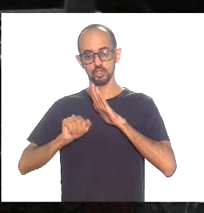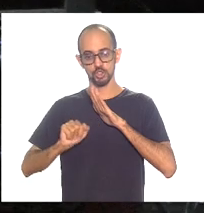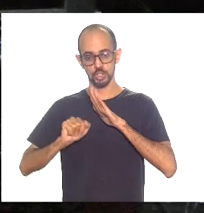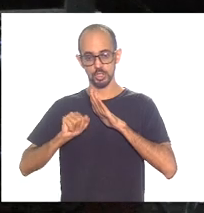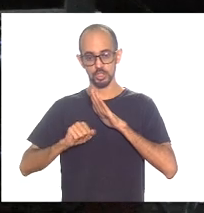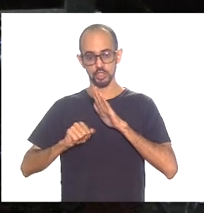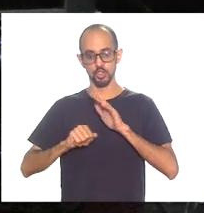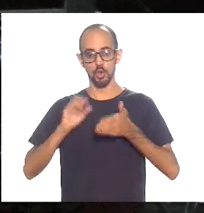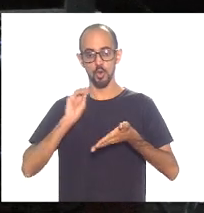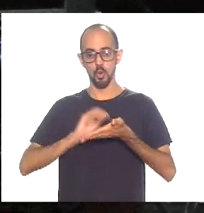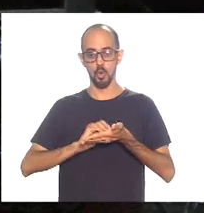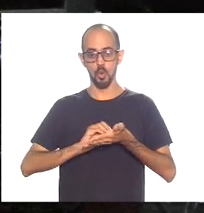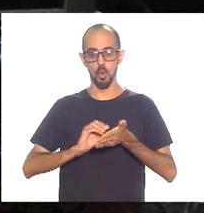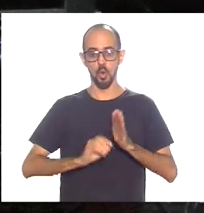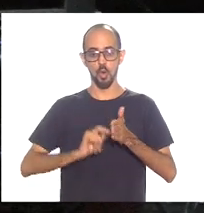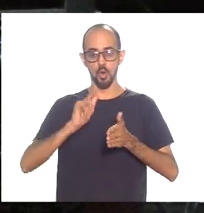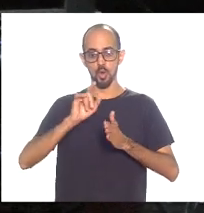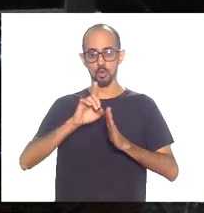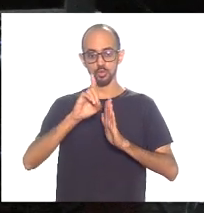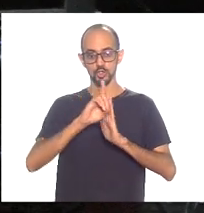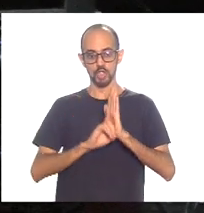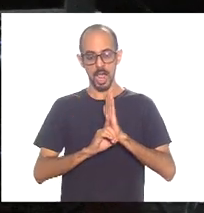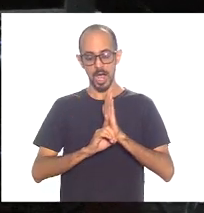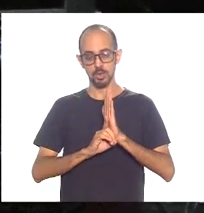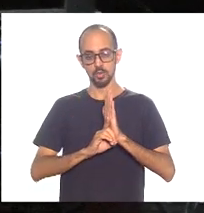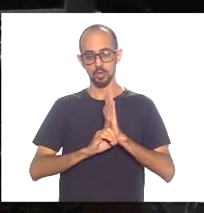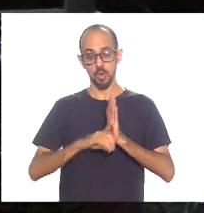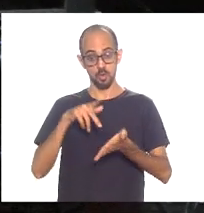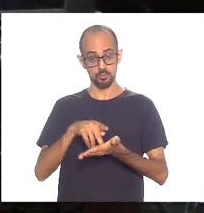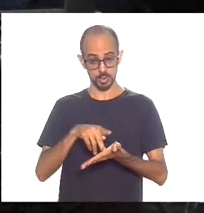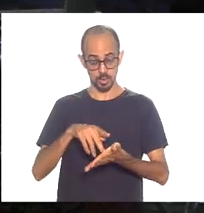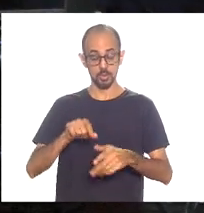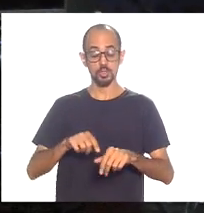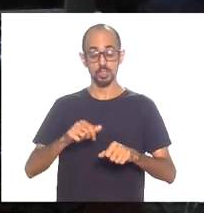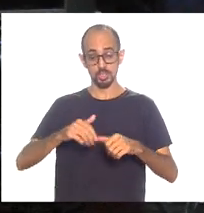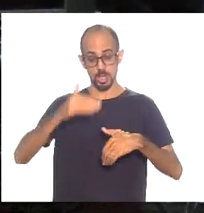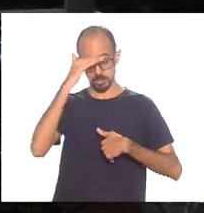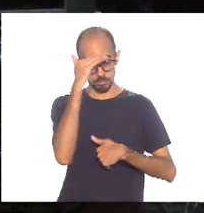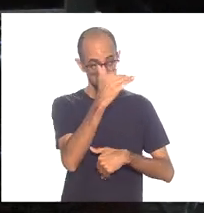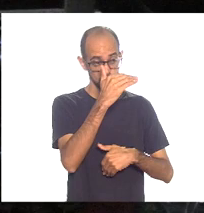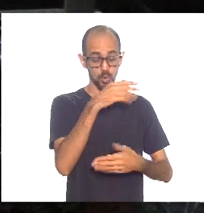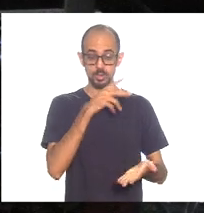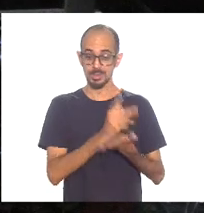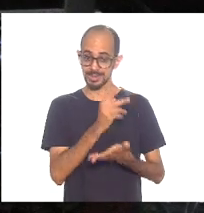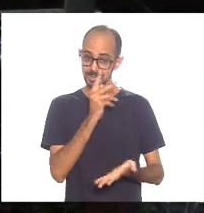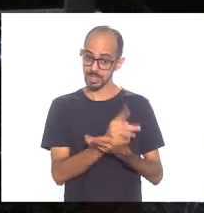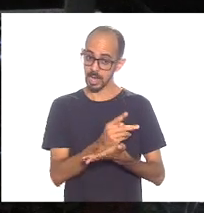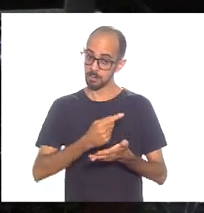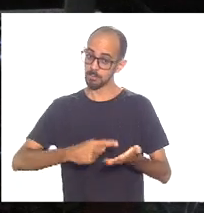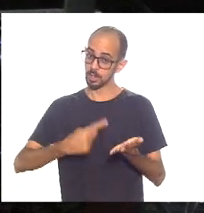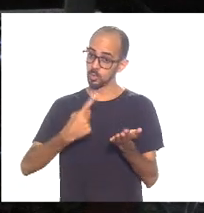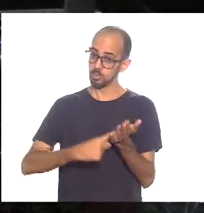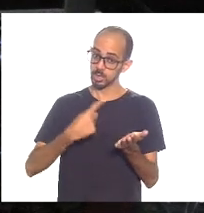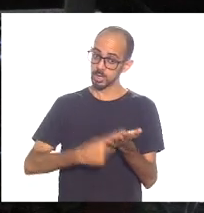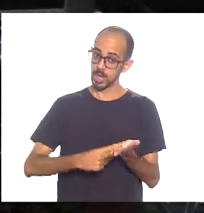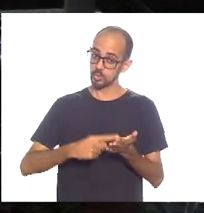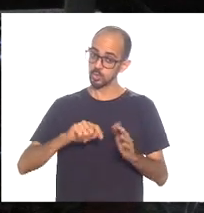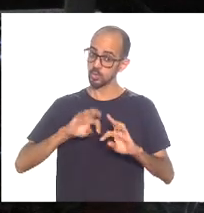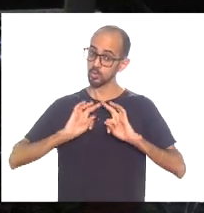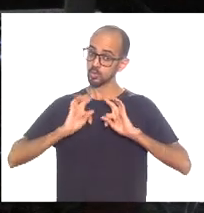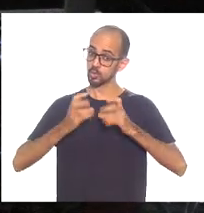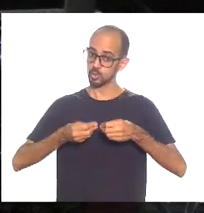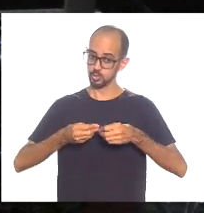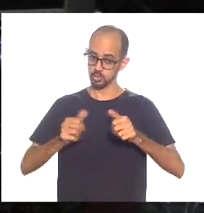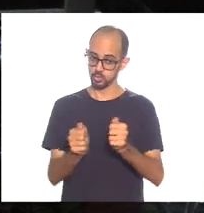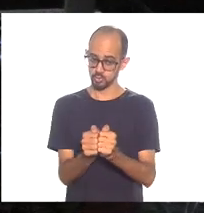oficial, respeitamos as 5 sessões, respeitamos o primeiro e segundo turno, sempre acordado e sempre votando